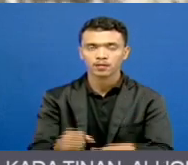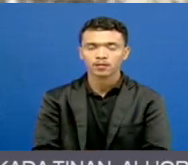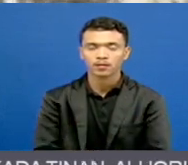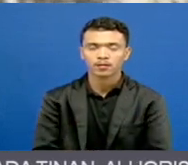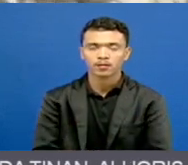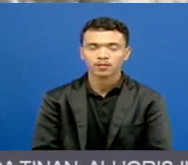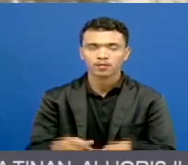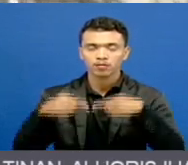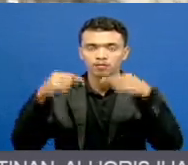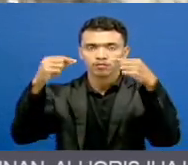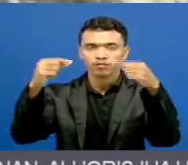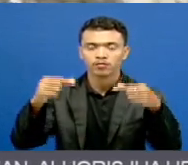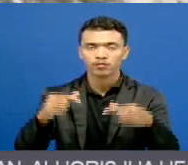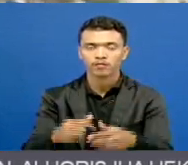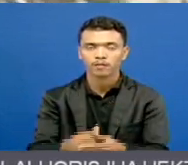itu niya